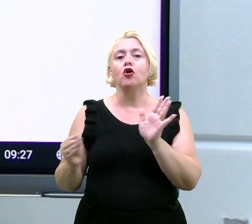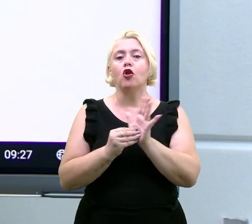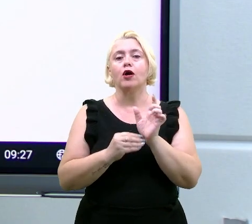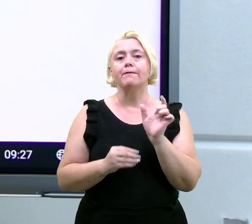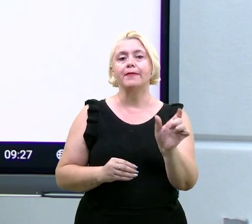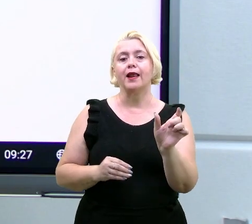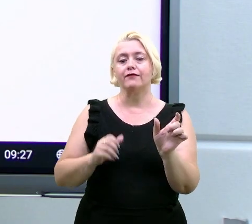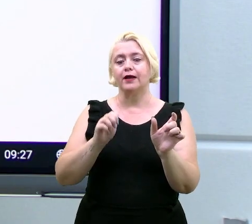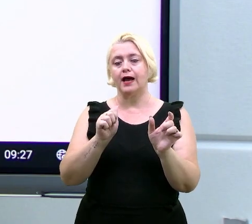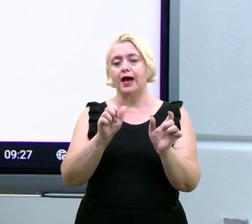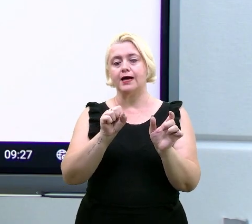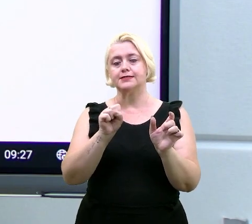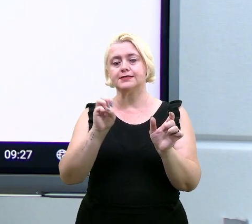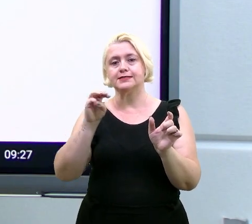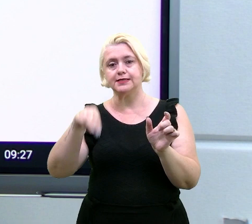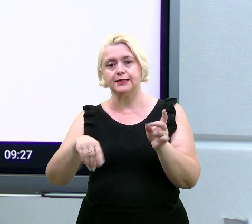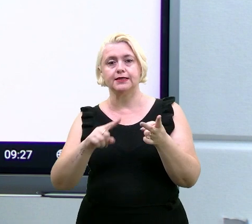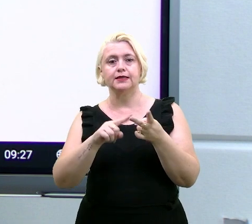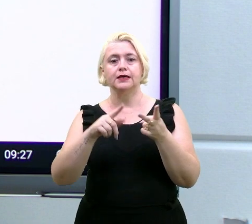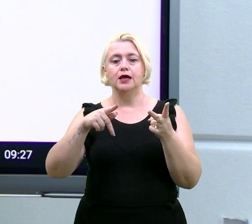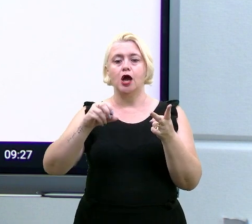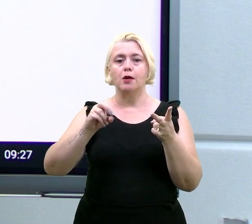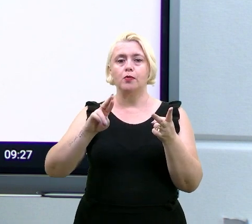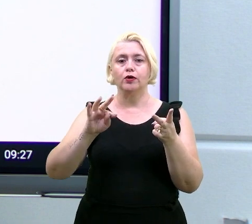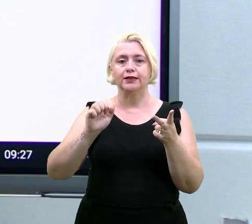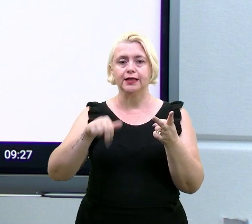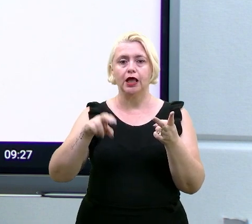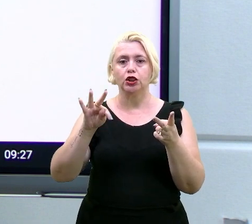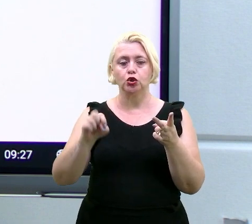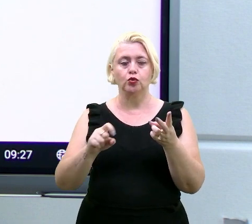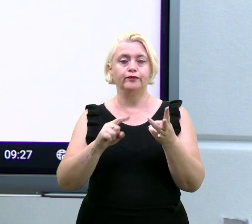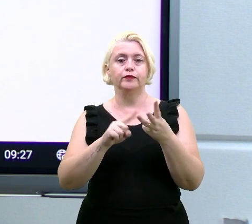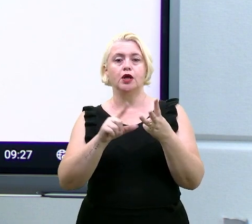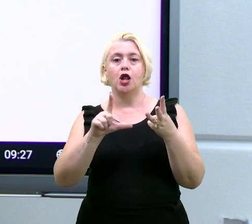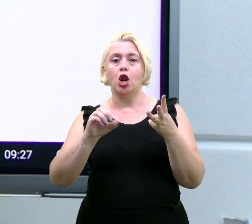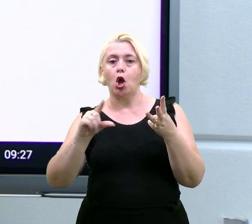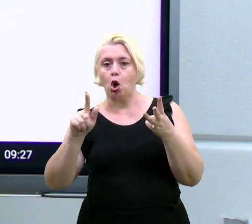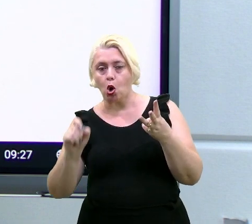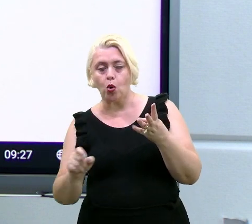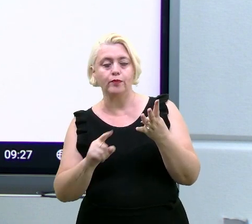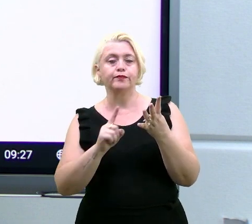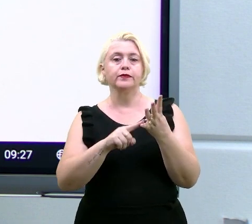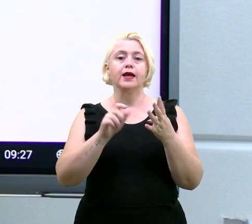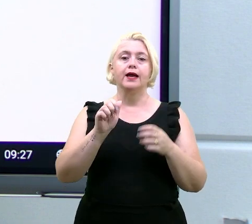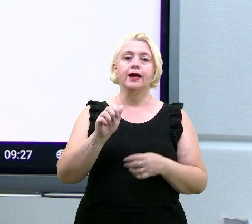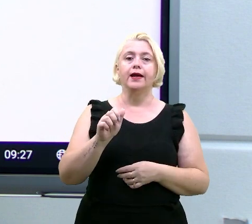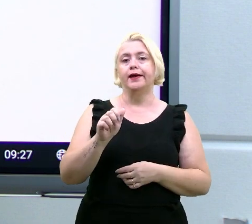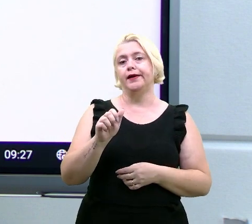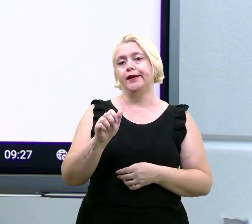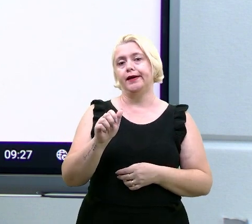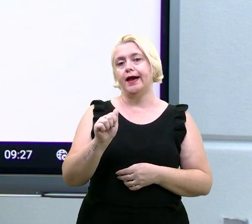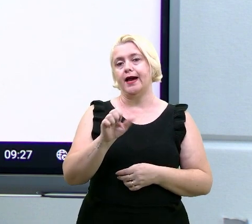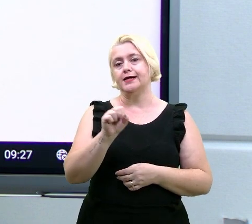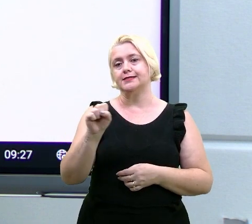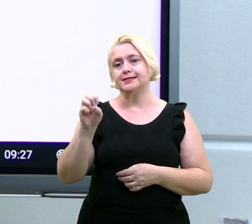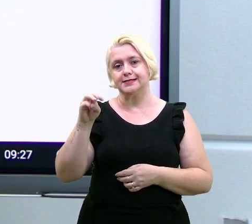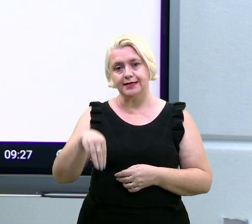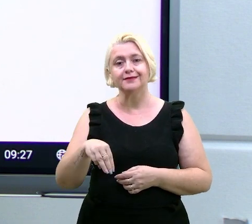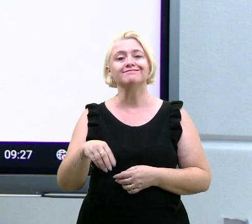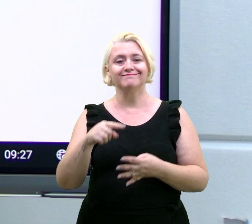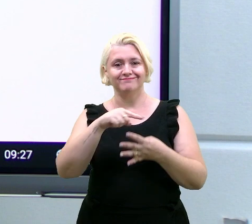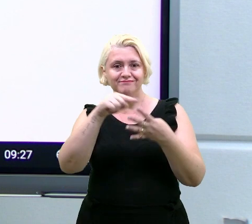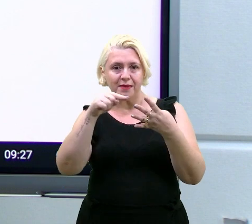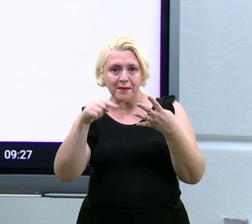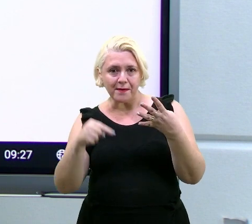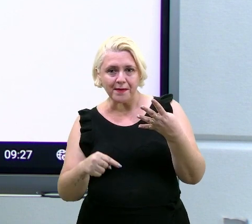portanto logo então dessa forma assim essas palavrinhas você